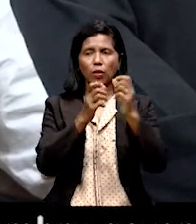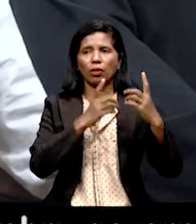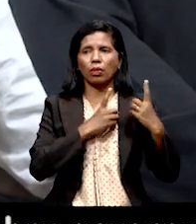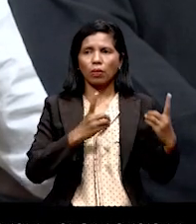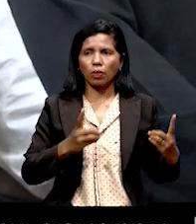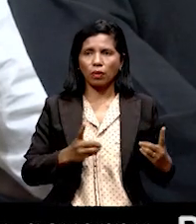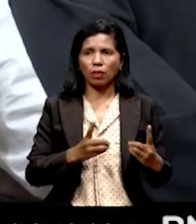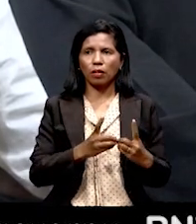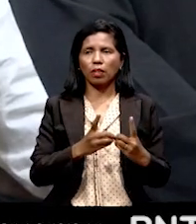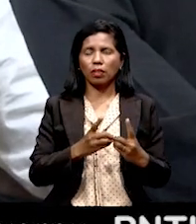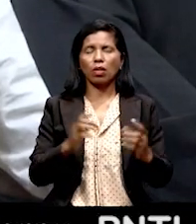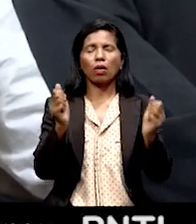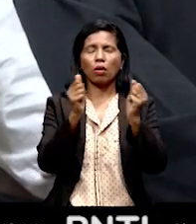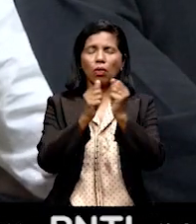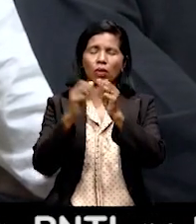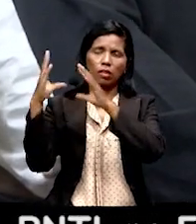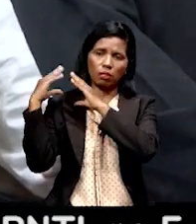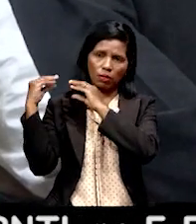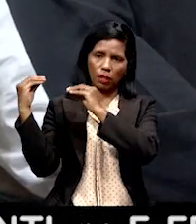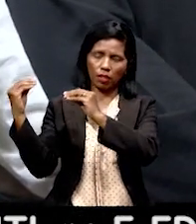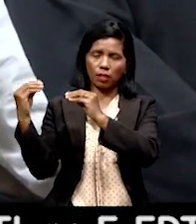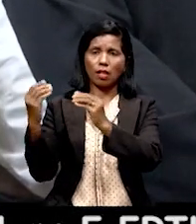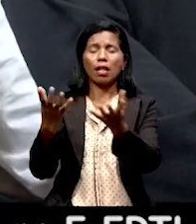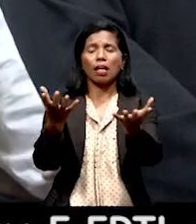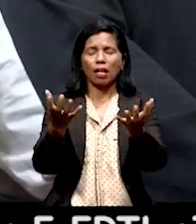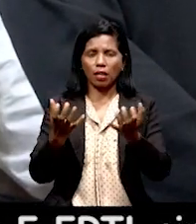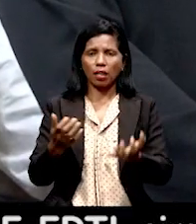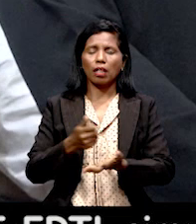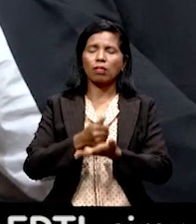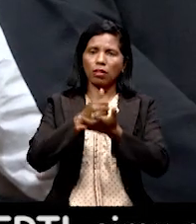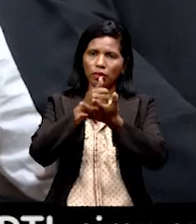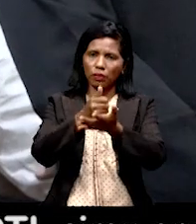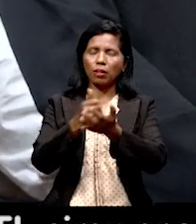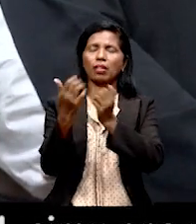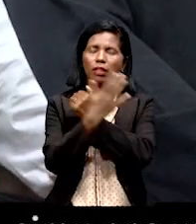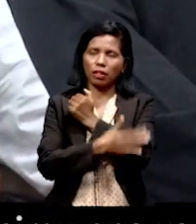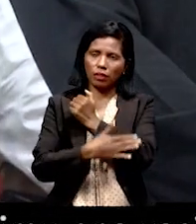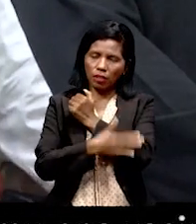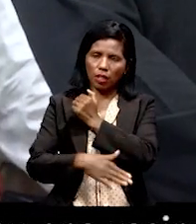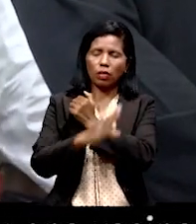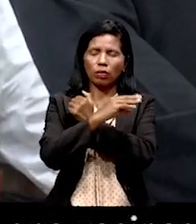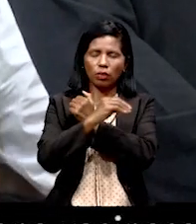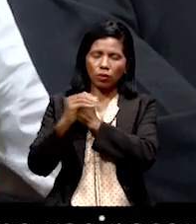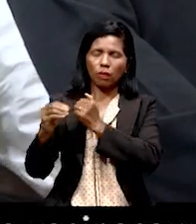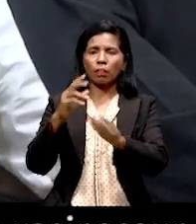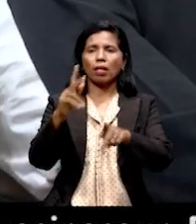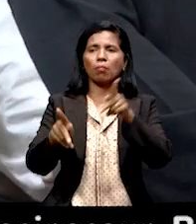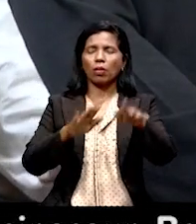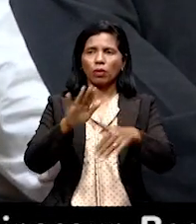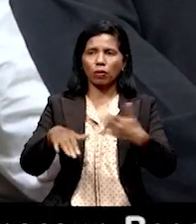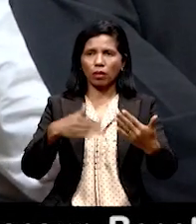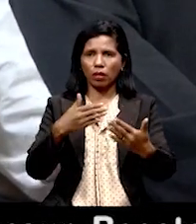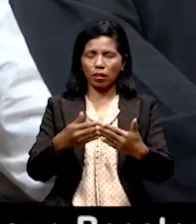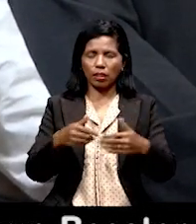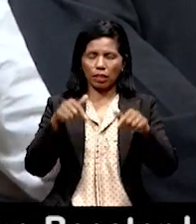e no esperança a cara que servir para nação e no povo toma e a